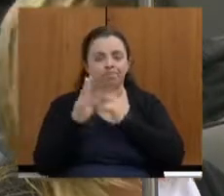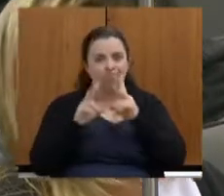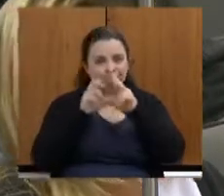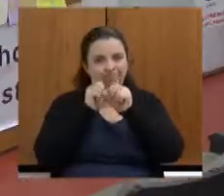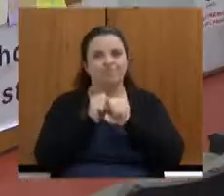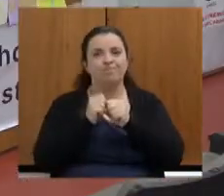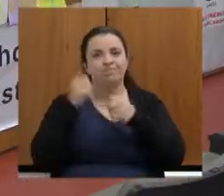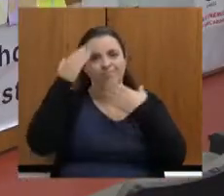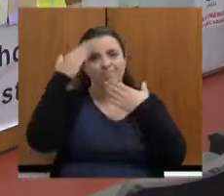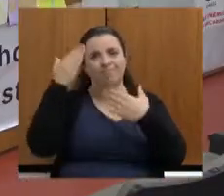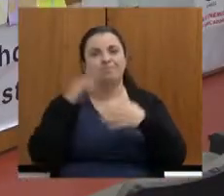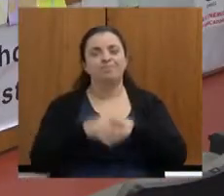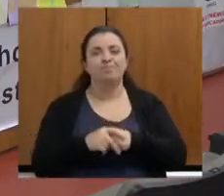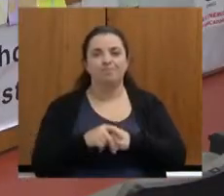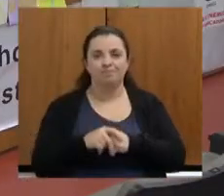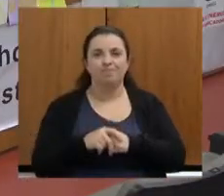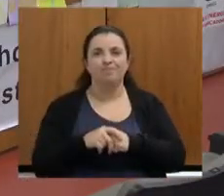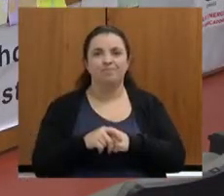gente